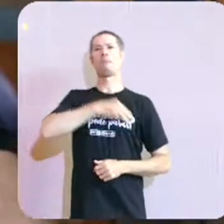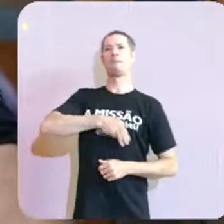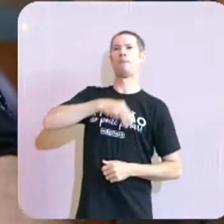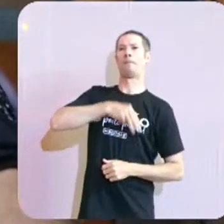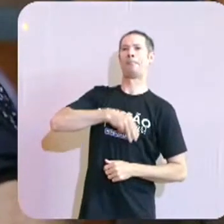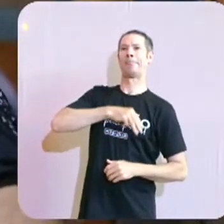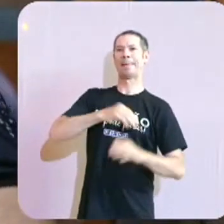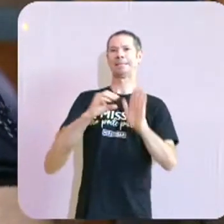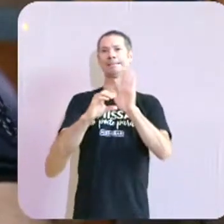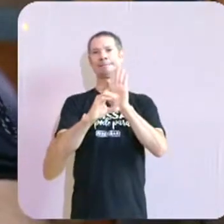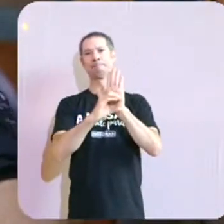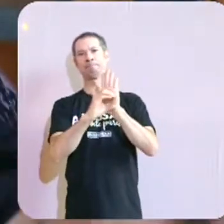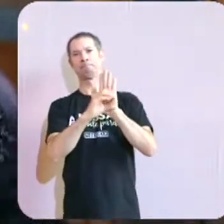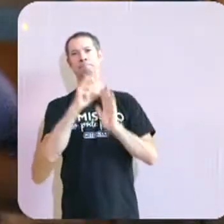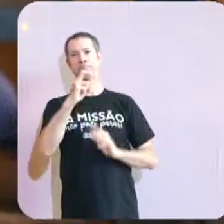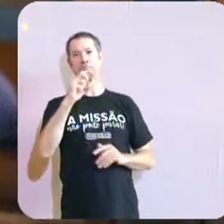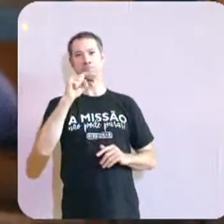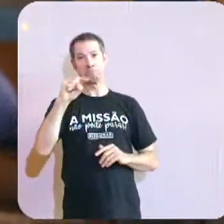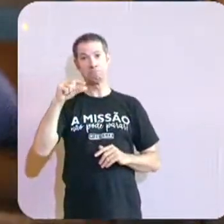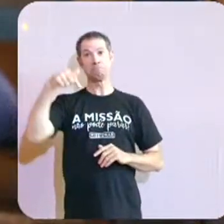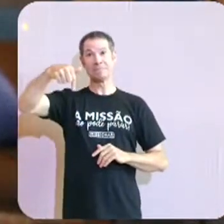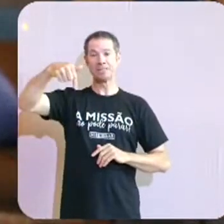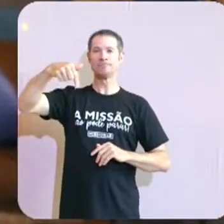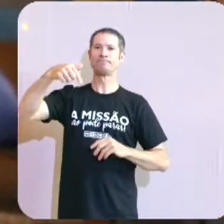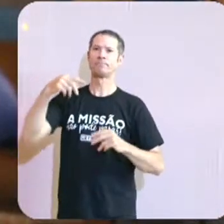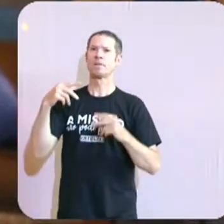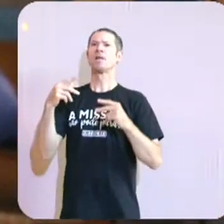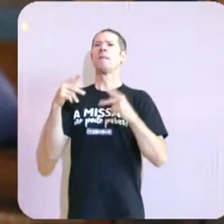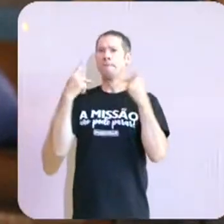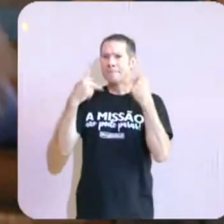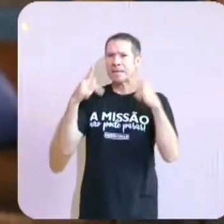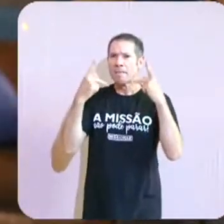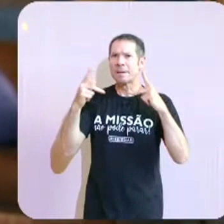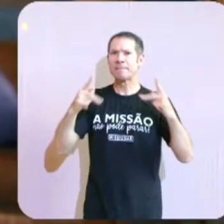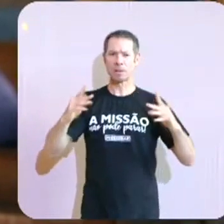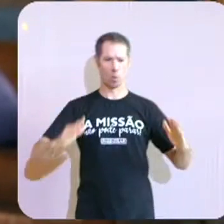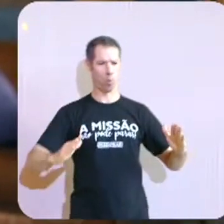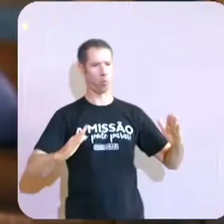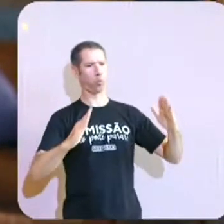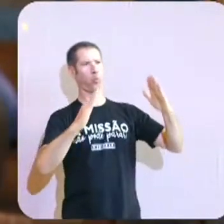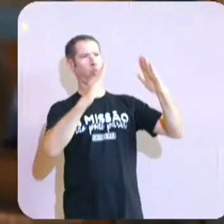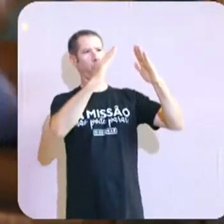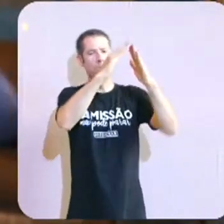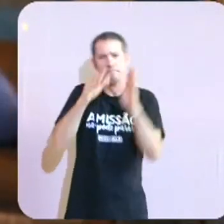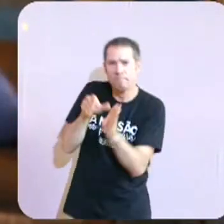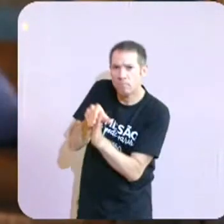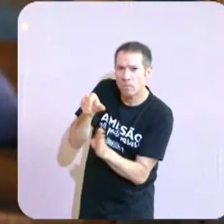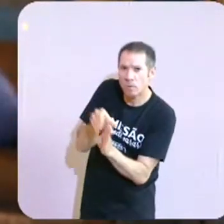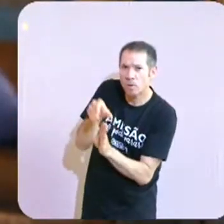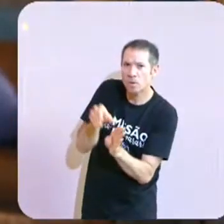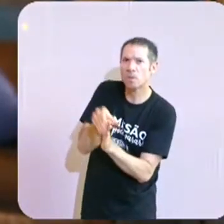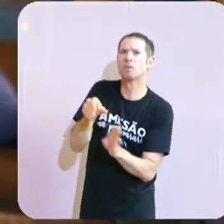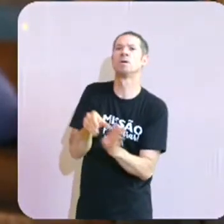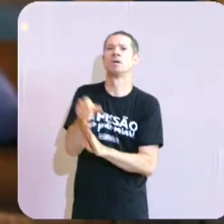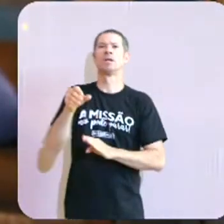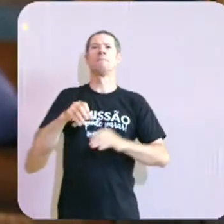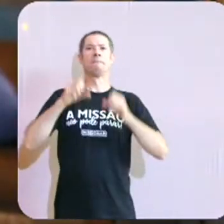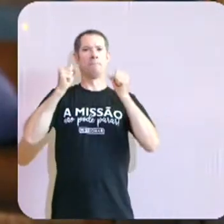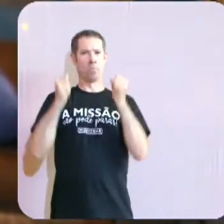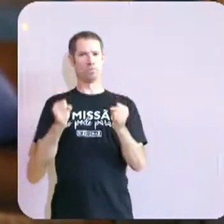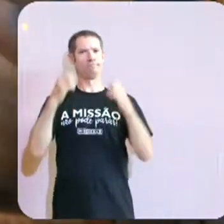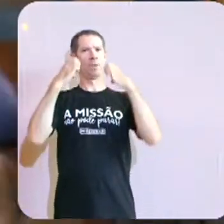entre os capítulos 5 e 7, o famoso Sermão do Monte. Ali você vai ver com detalhes os pormenores do evangelho do